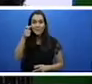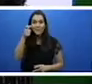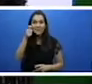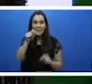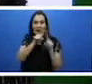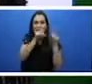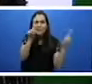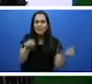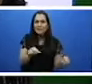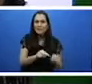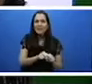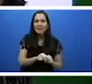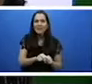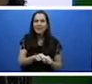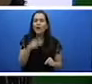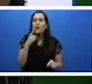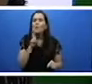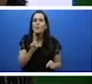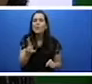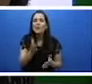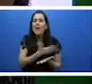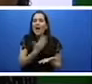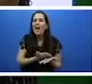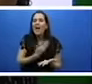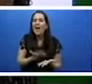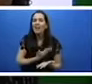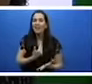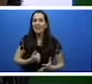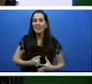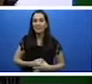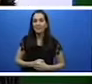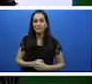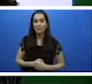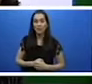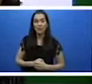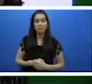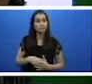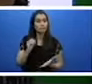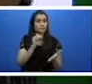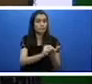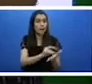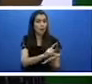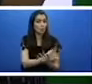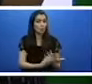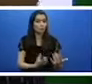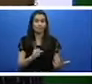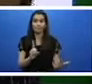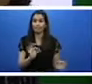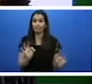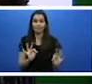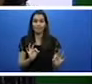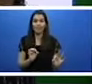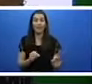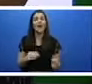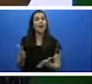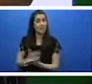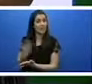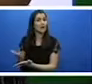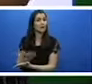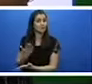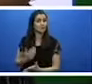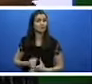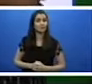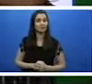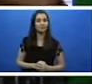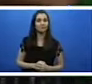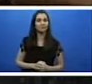imagens e responda no caderno. Não tem lugar para responder na apostila. Olha aqui. Vamos ver a legenda. O